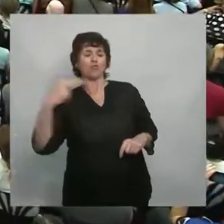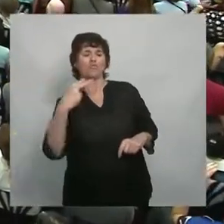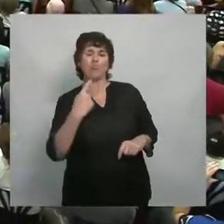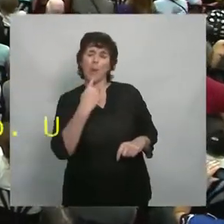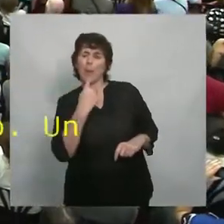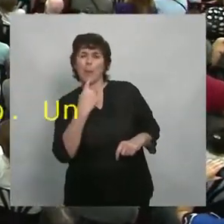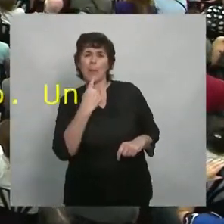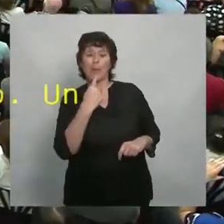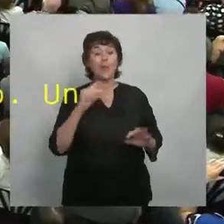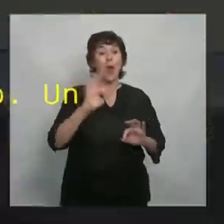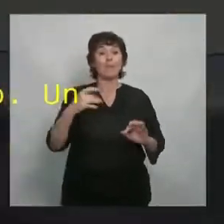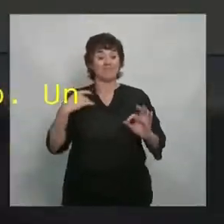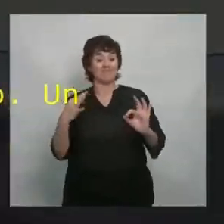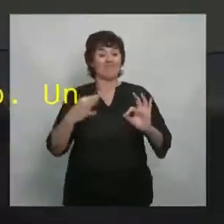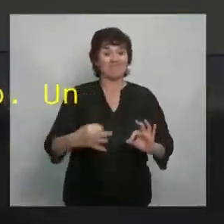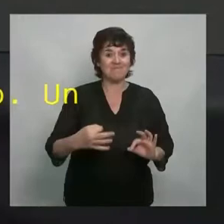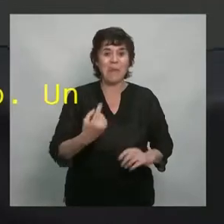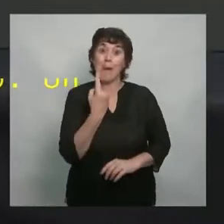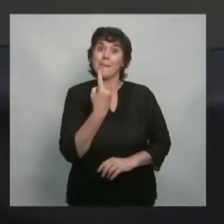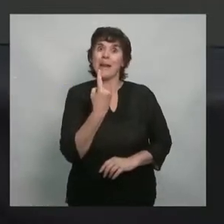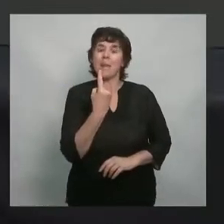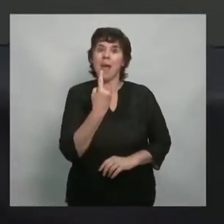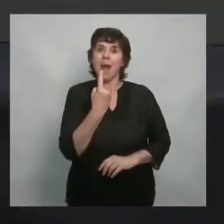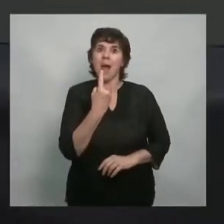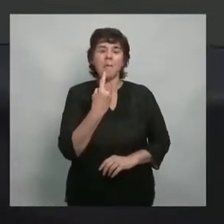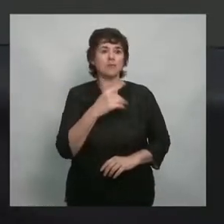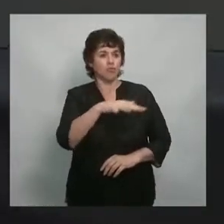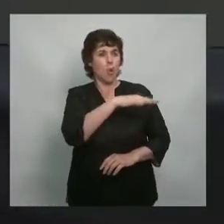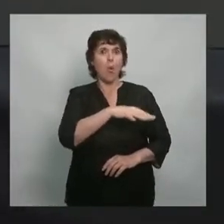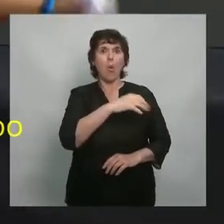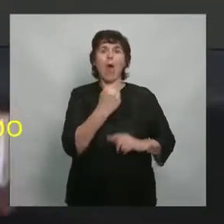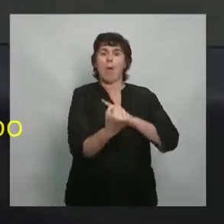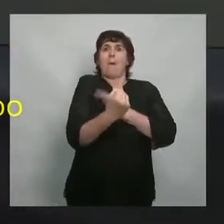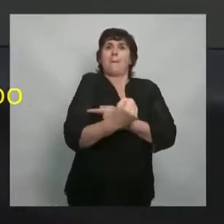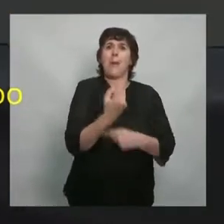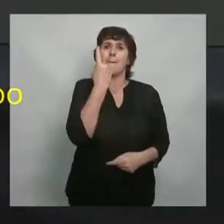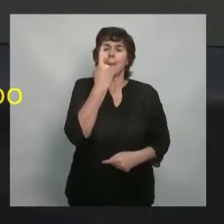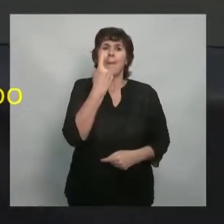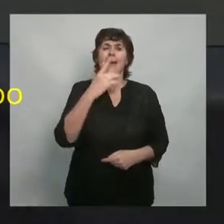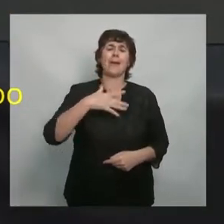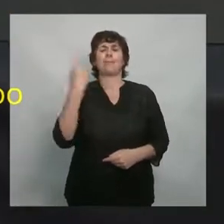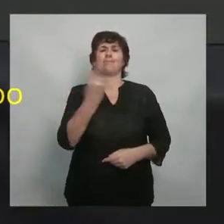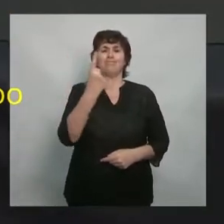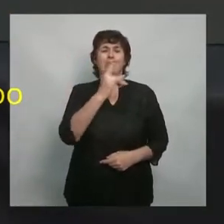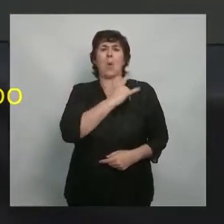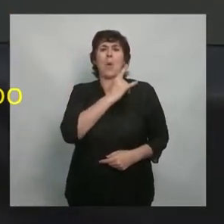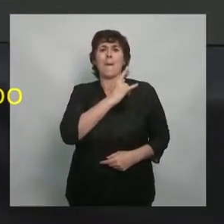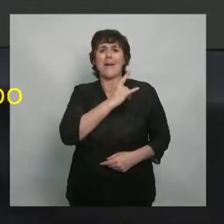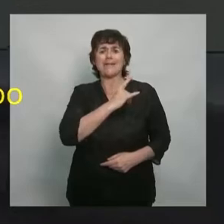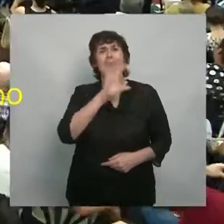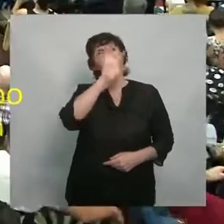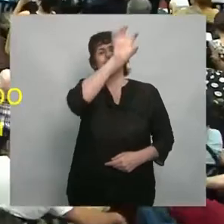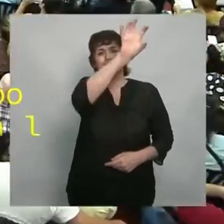vez em lugares de poder. Primeira reitora negra de uma universidade federal. Primeira